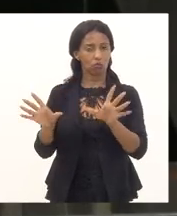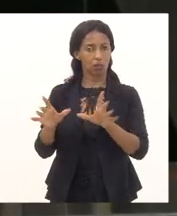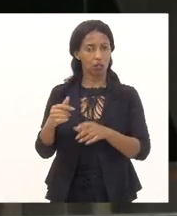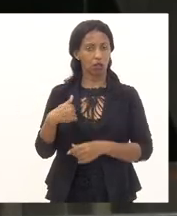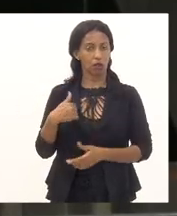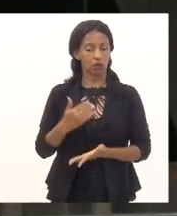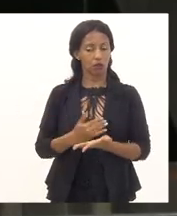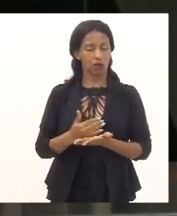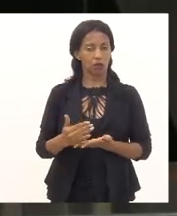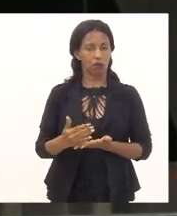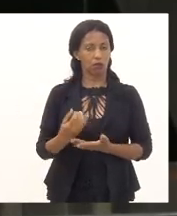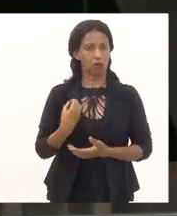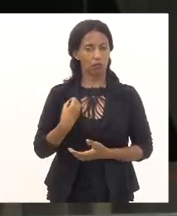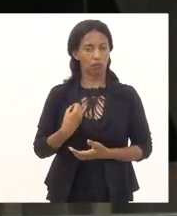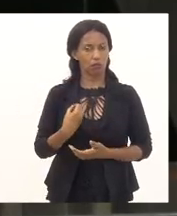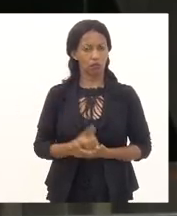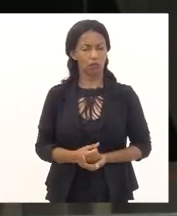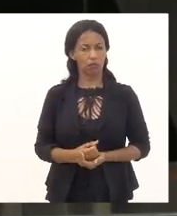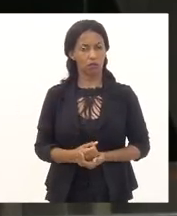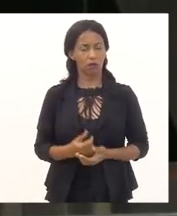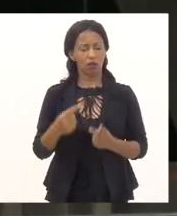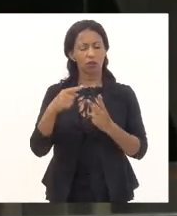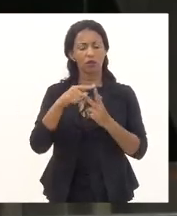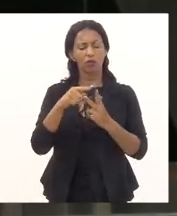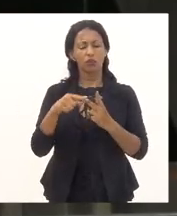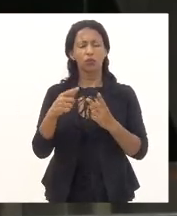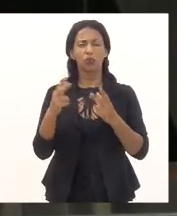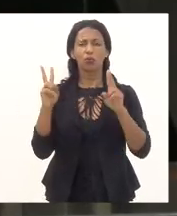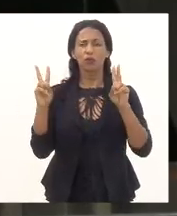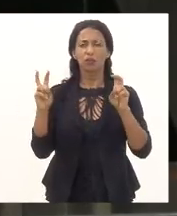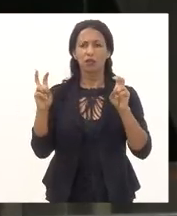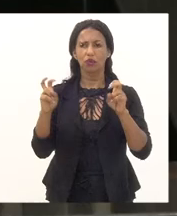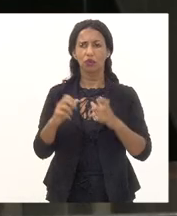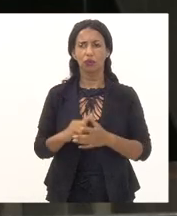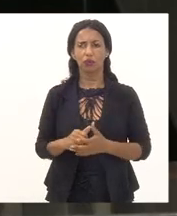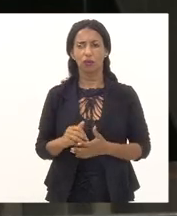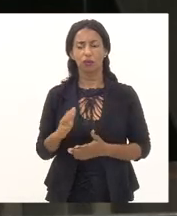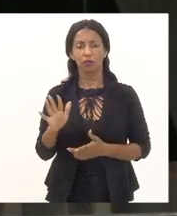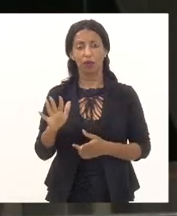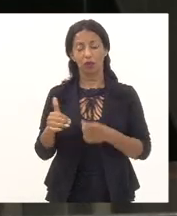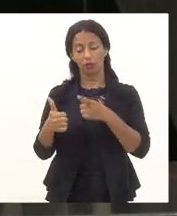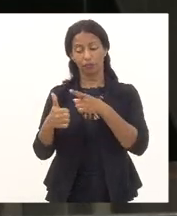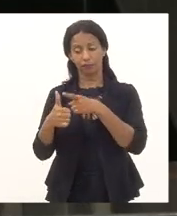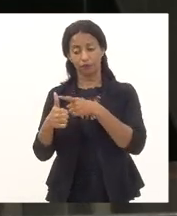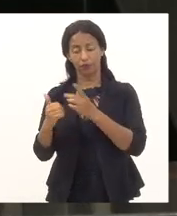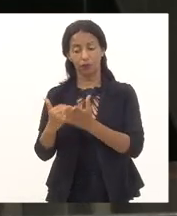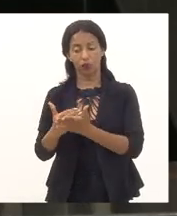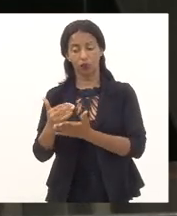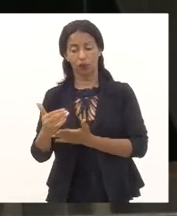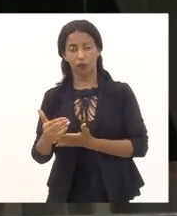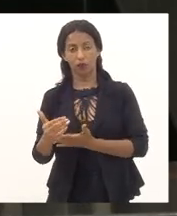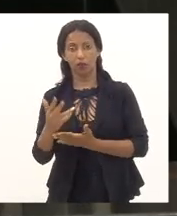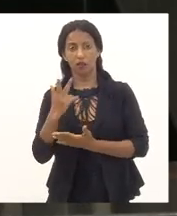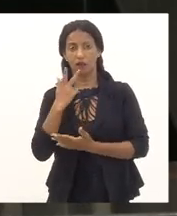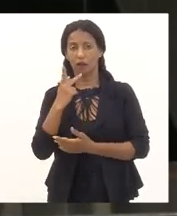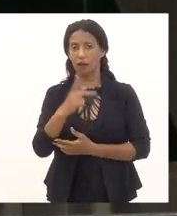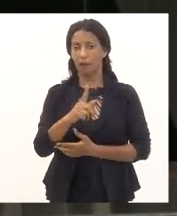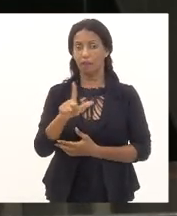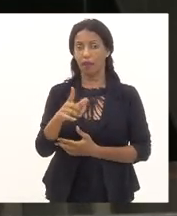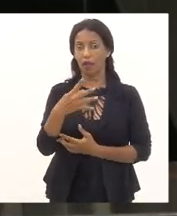meus princípios. Eu tenho dois assuntos hoje para falar nessa tribuna, mas eu gostaria de começar falando sobre o